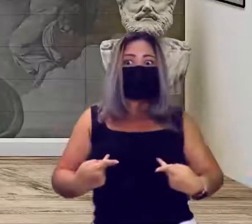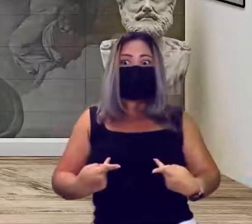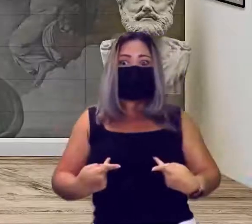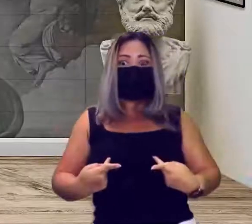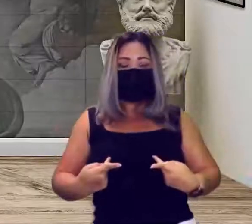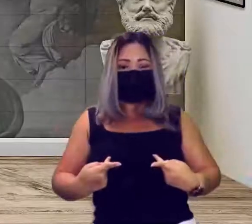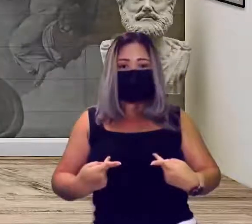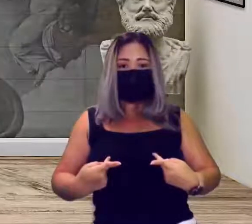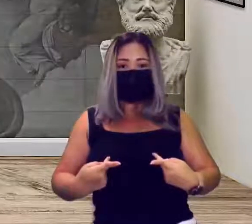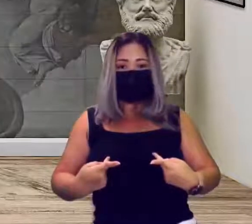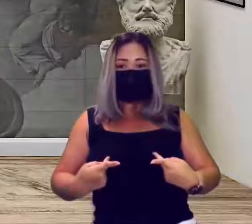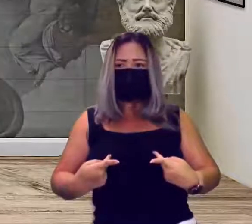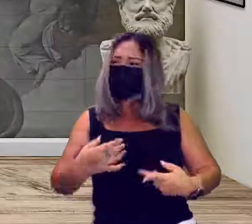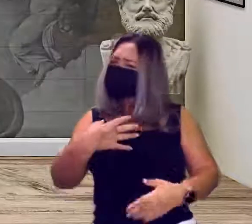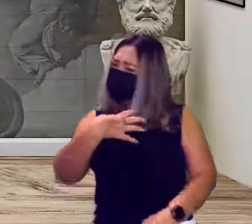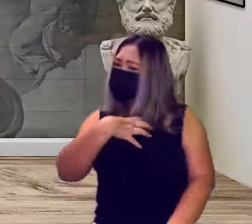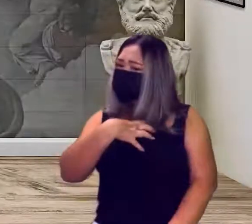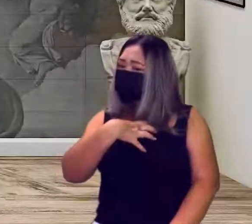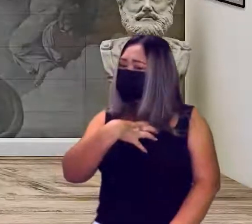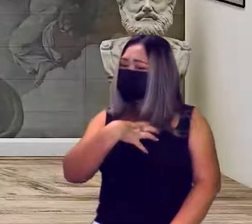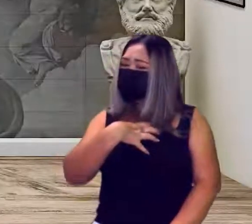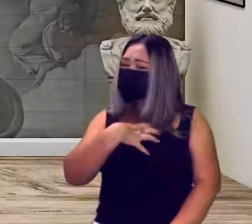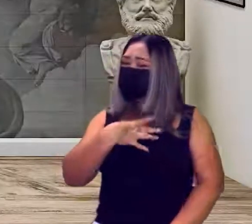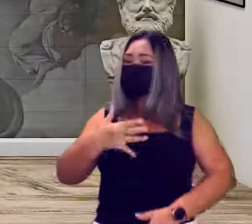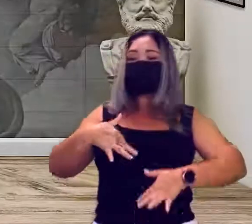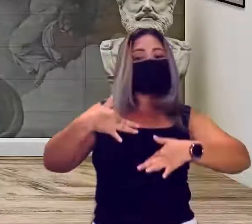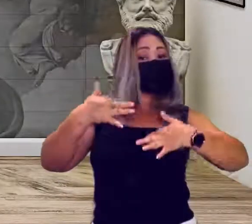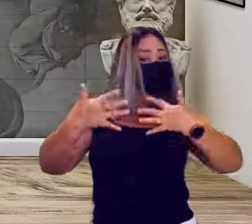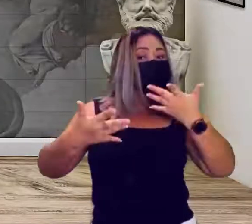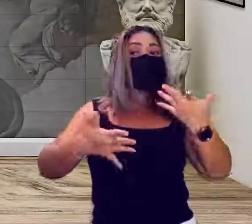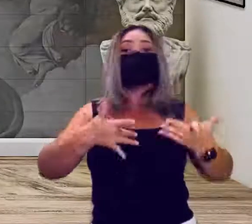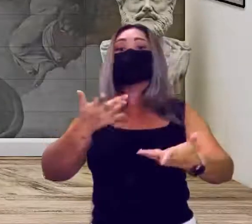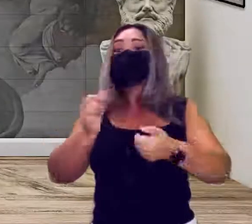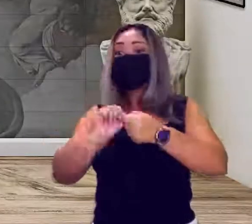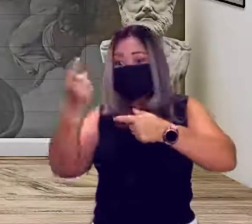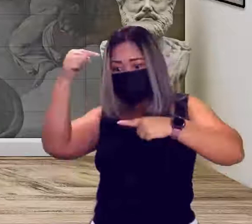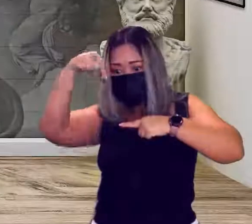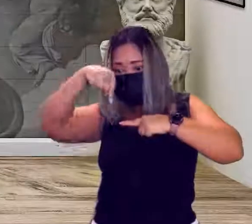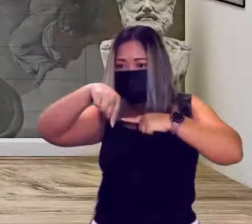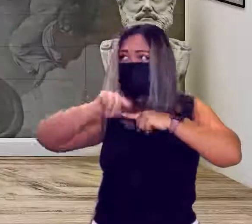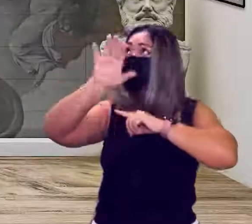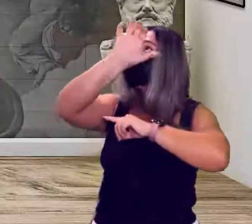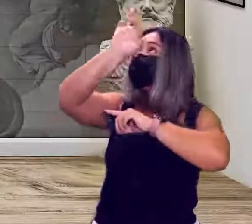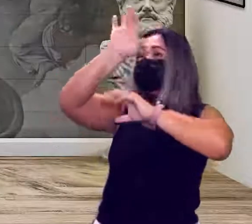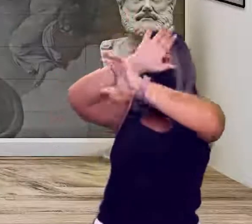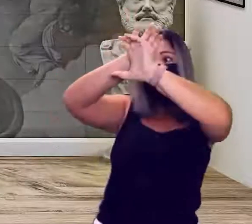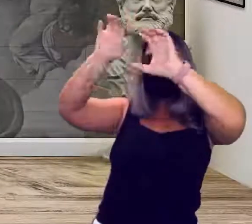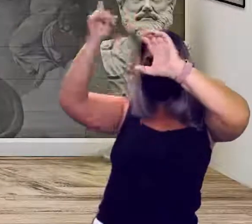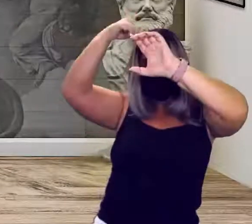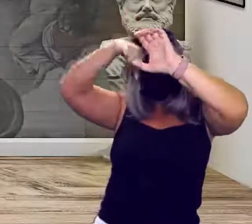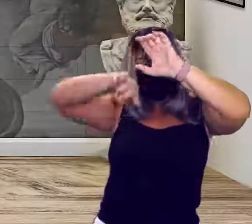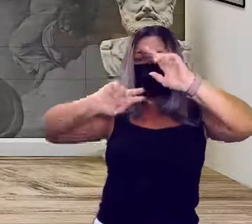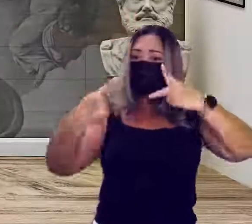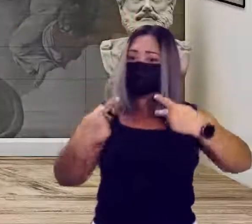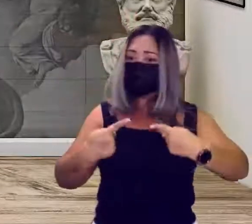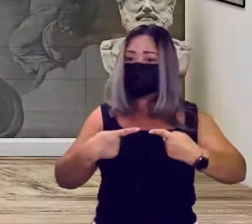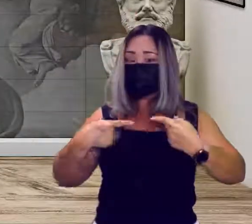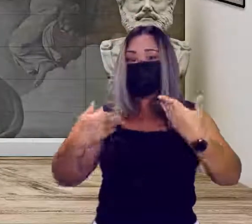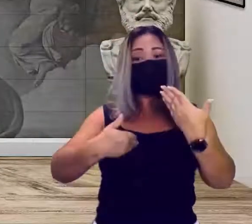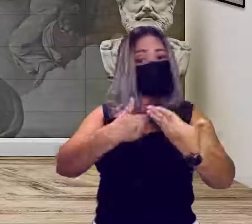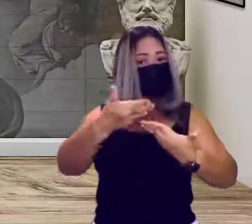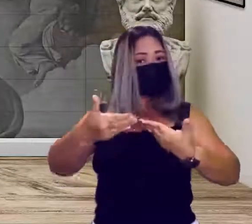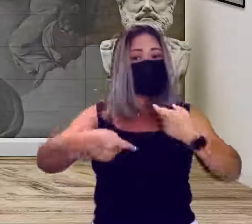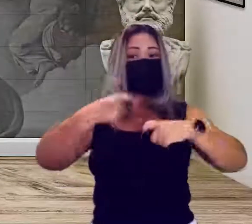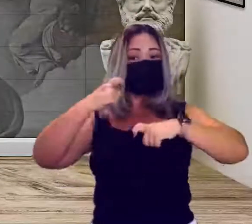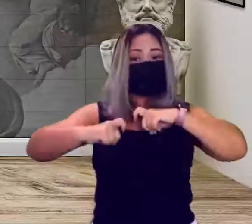tinham sentimentos, prazeres. Então eles desciam lá do Olimpo até os humanos e tinham relação